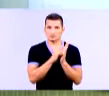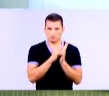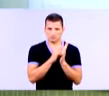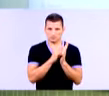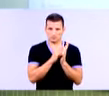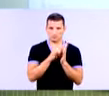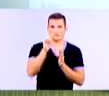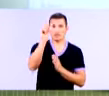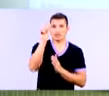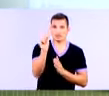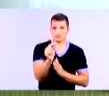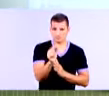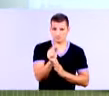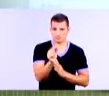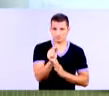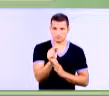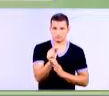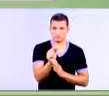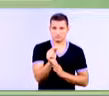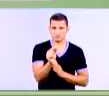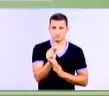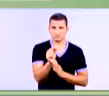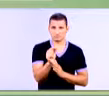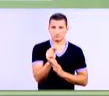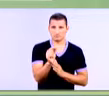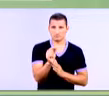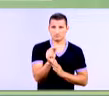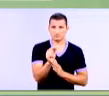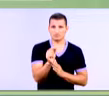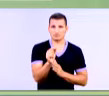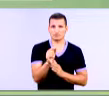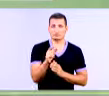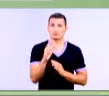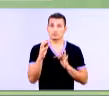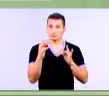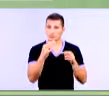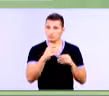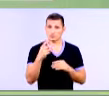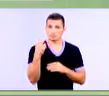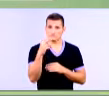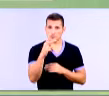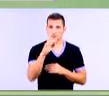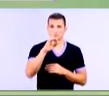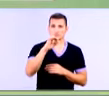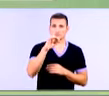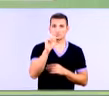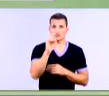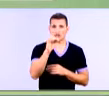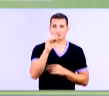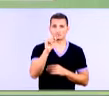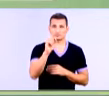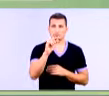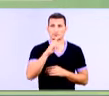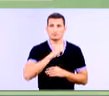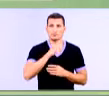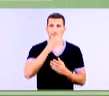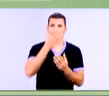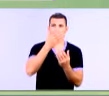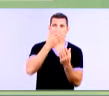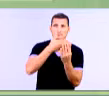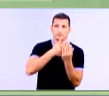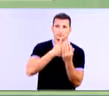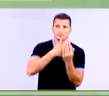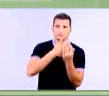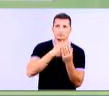o Eclipse, tá? Ele vai estar, todos os seus dados vai estar uma pasta chamada Workspace. Olha aqui. E